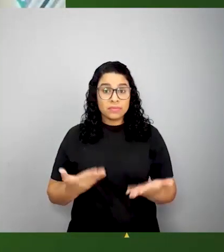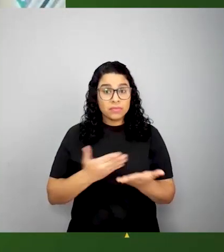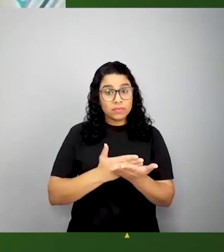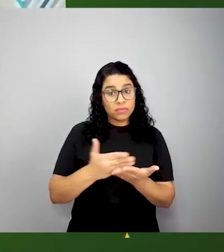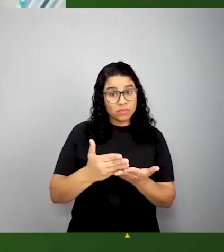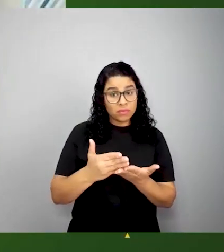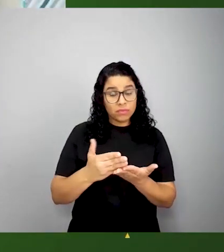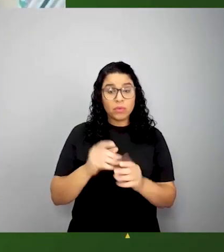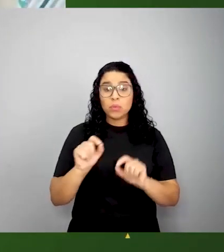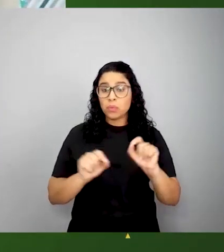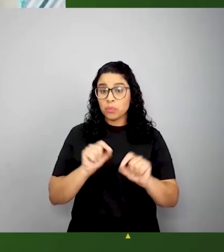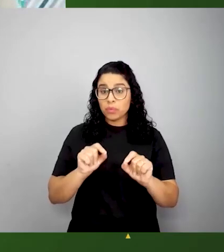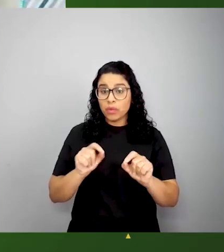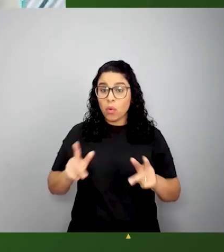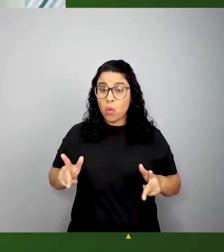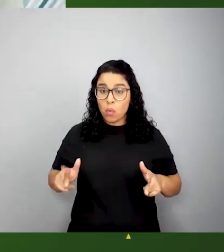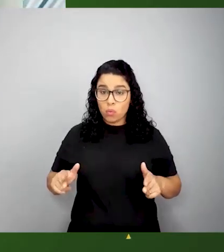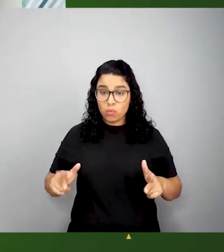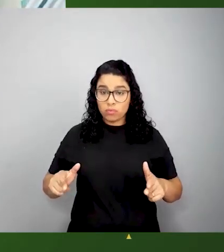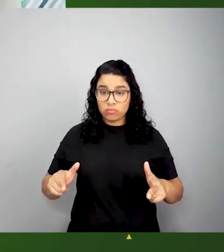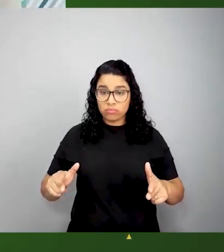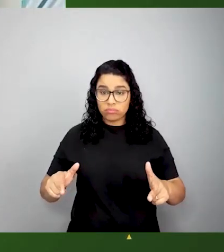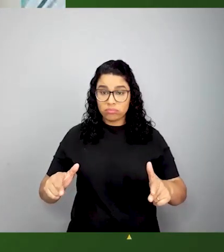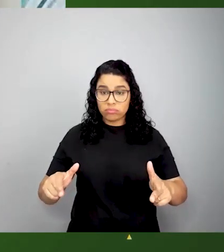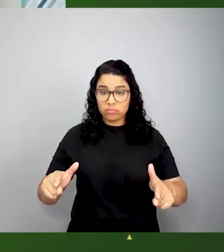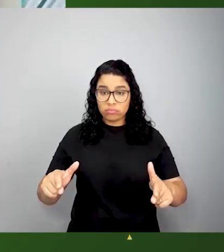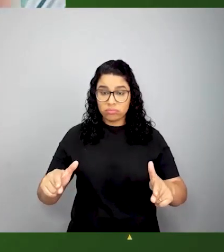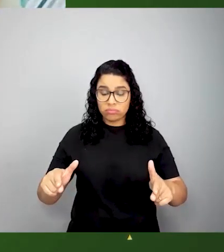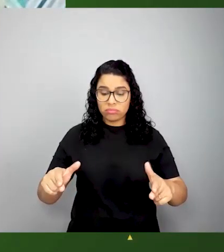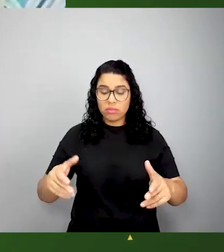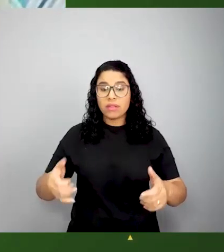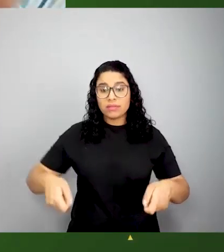Nós vamos iniciar cortando as alcinhas da sacola.